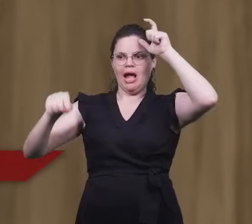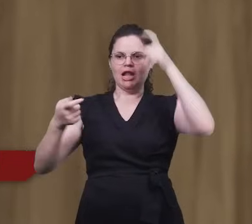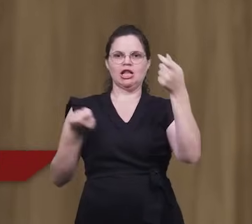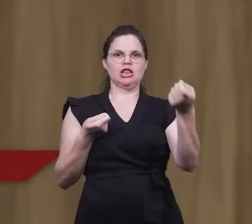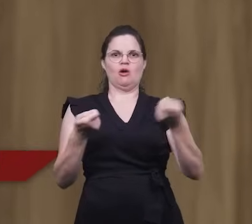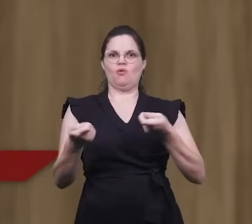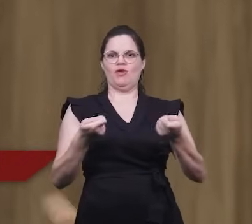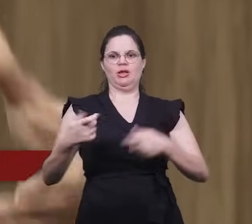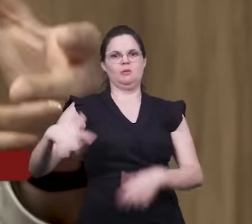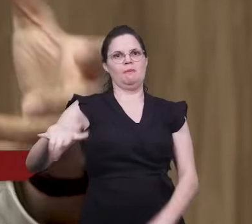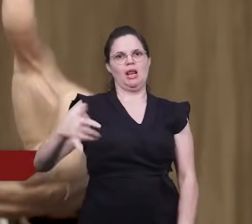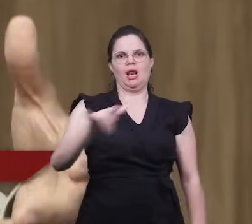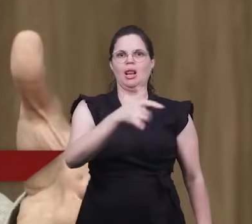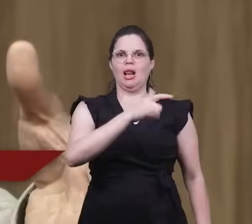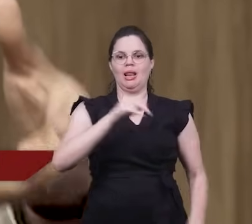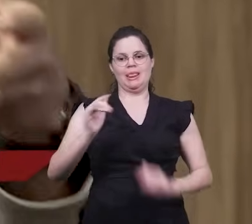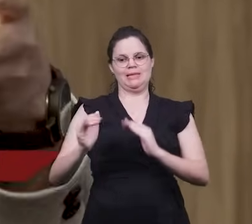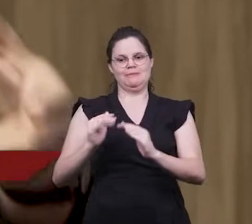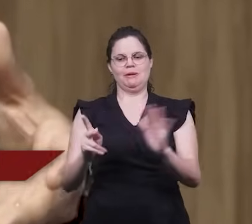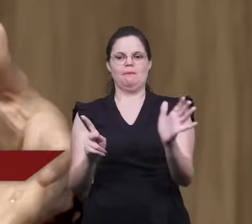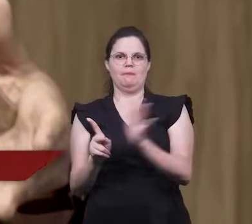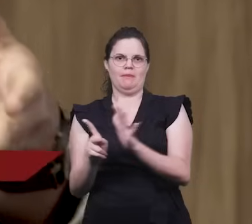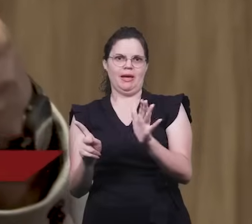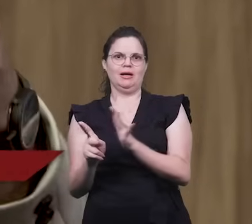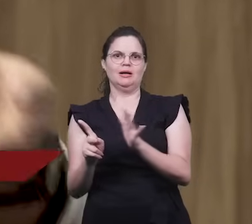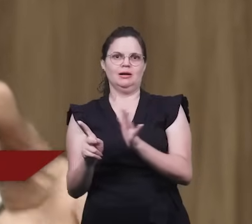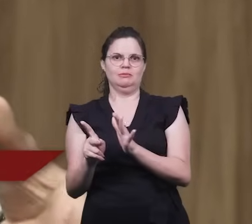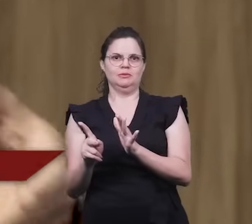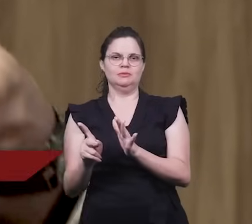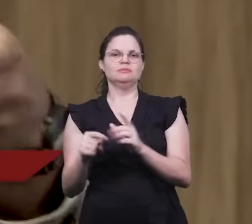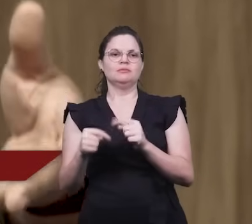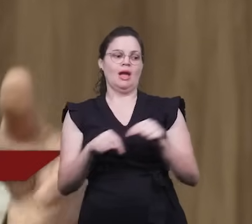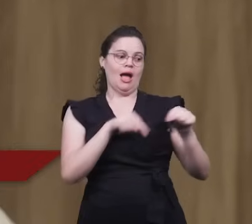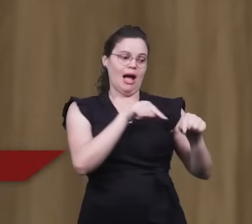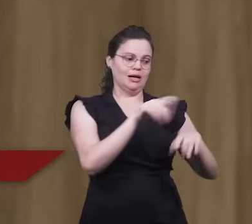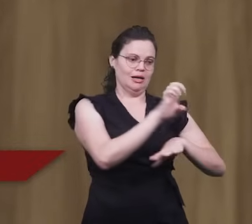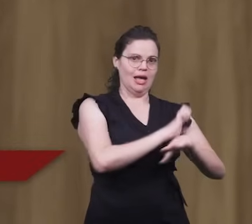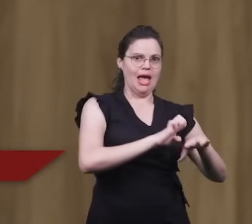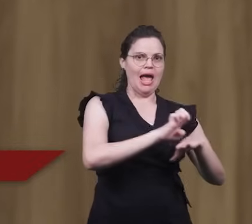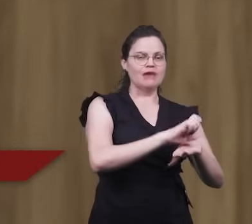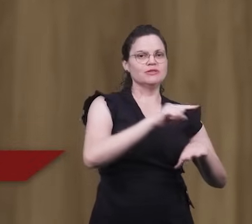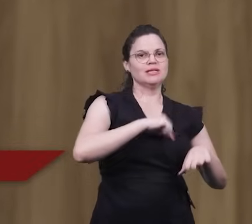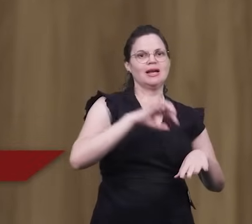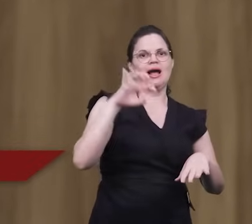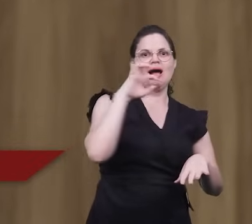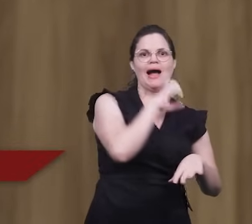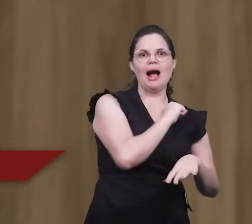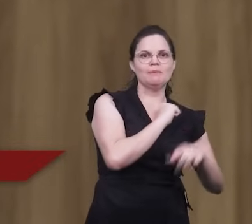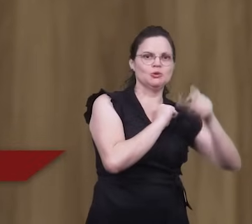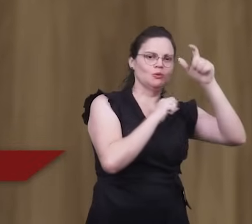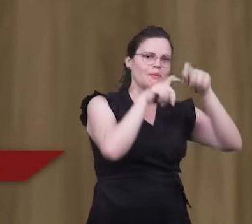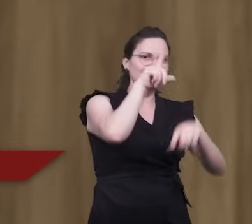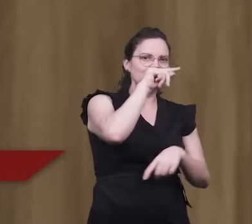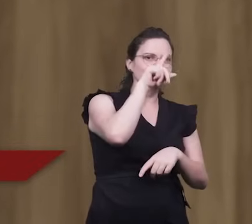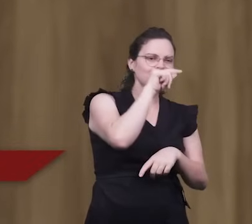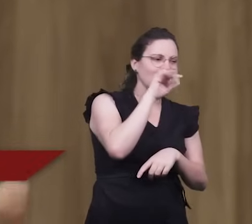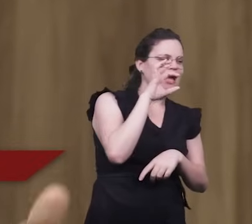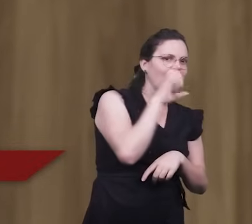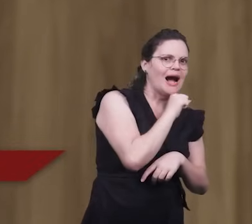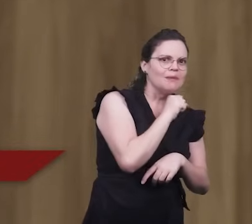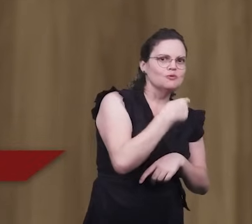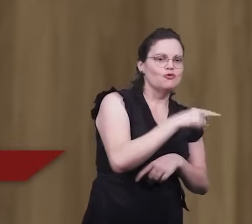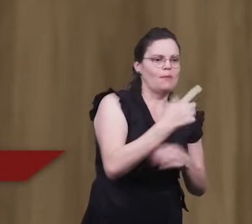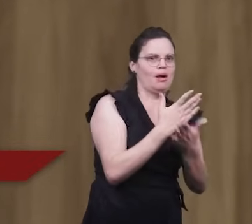de Satanás. Ou seja, ele fez um ninho, ele veio para ficar nessa estrutura religiosa que é nociva à